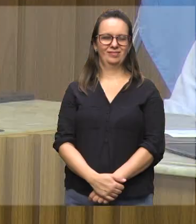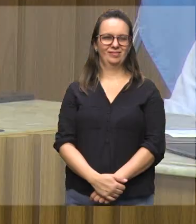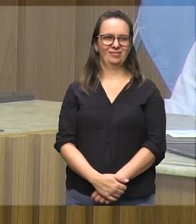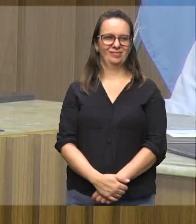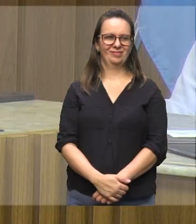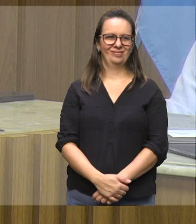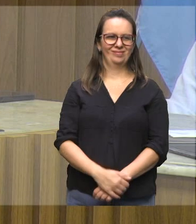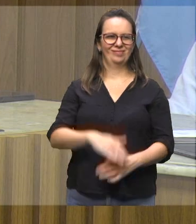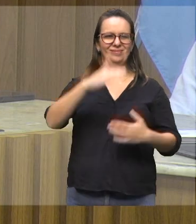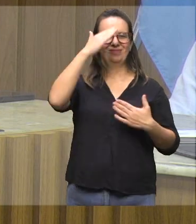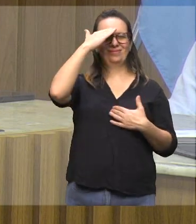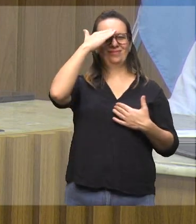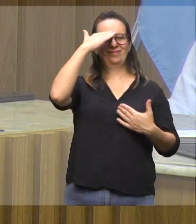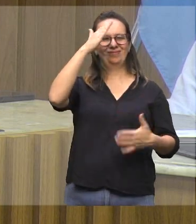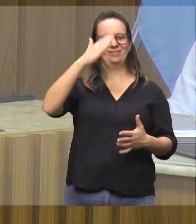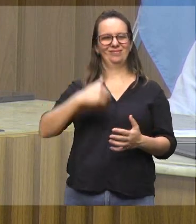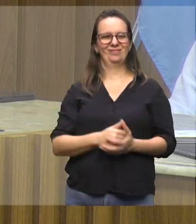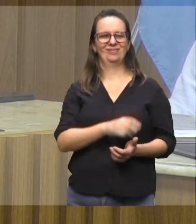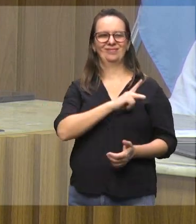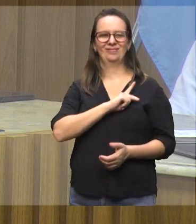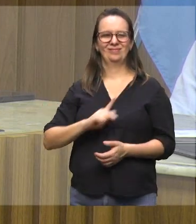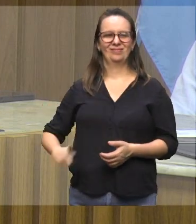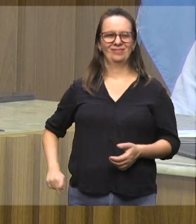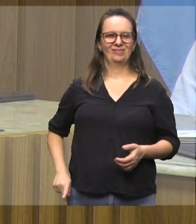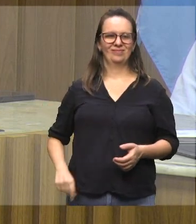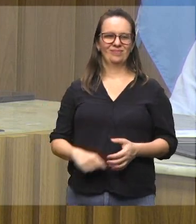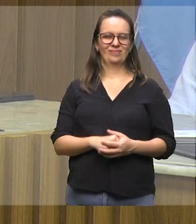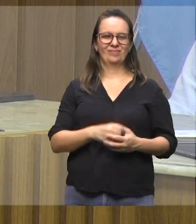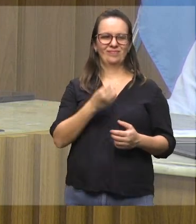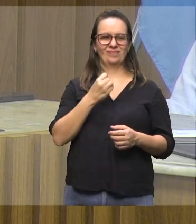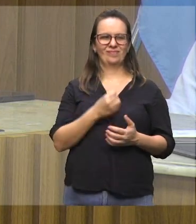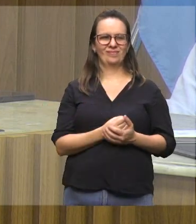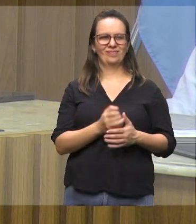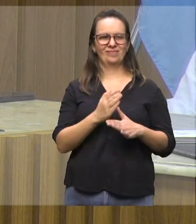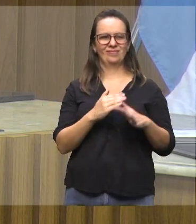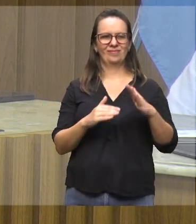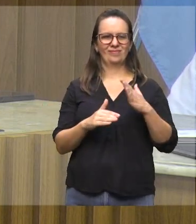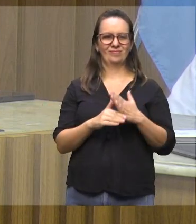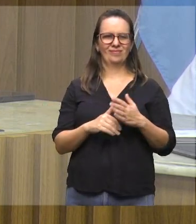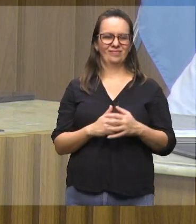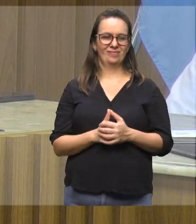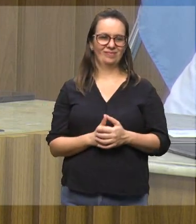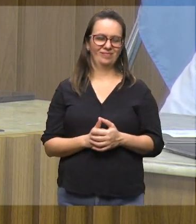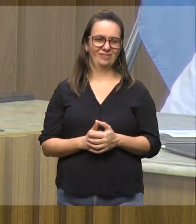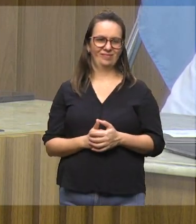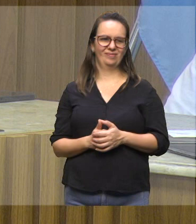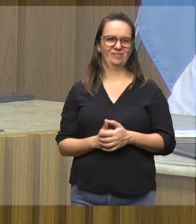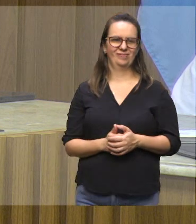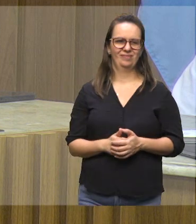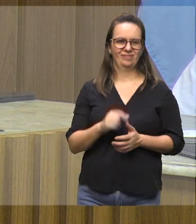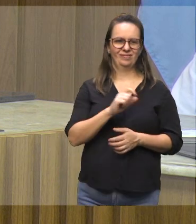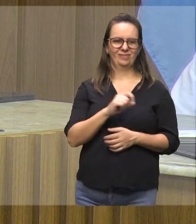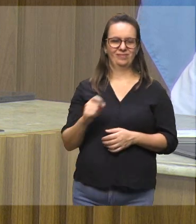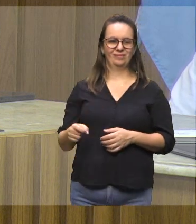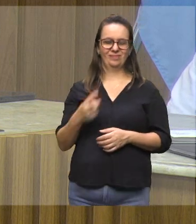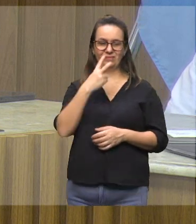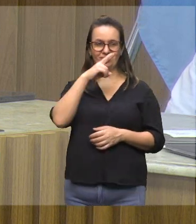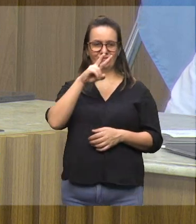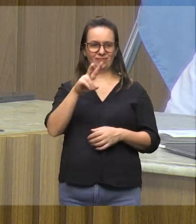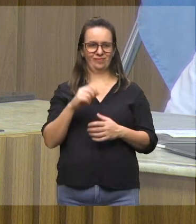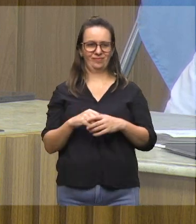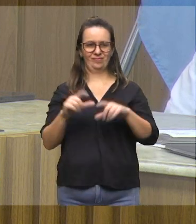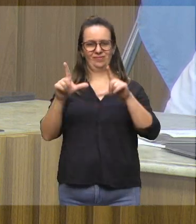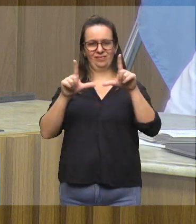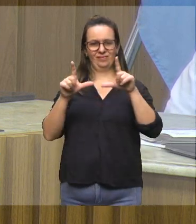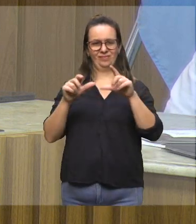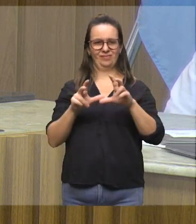Muito obrigado, senhora presidente. Boa noite a todos, aos nobres pares, ao público presente, a quem nos assiste através da TV Câmara